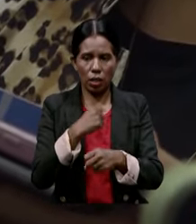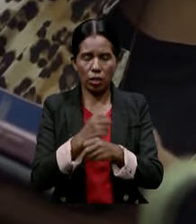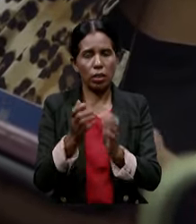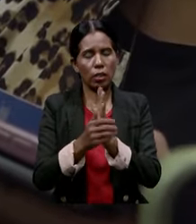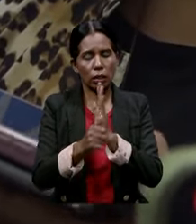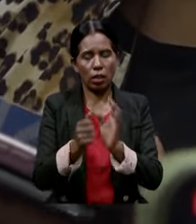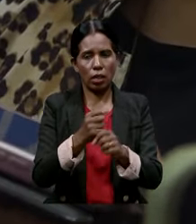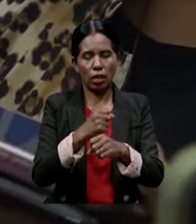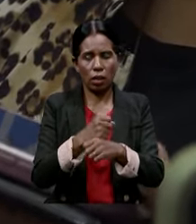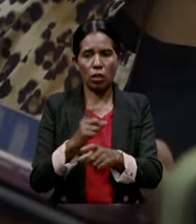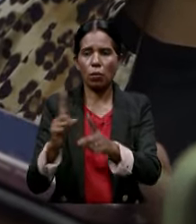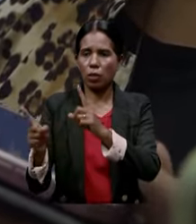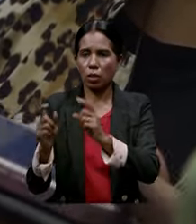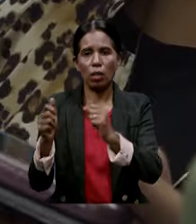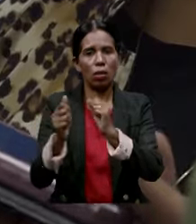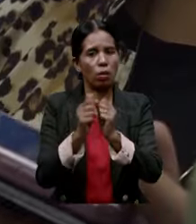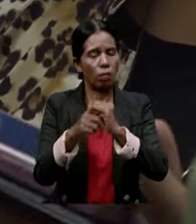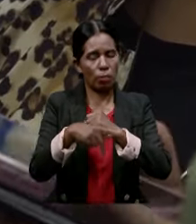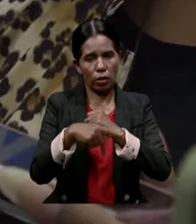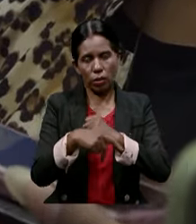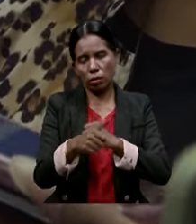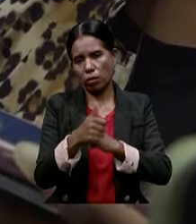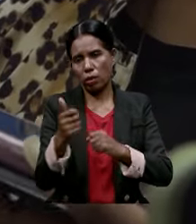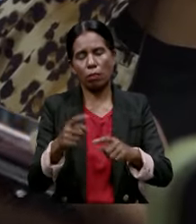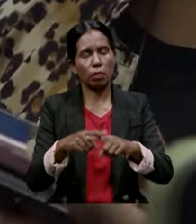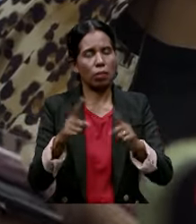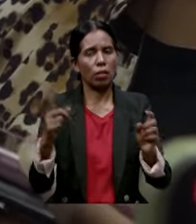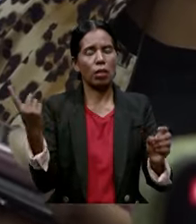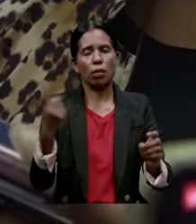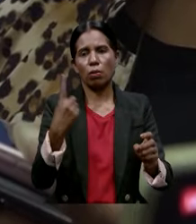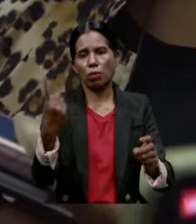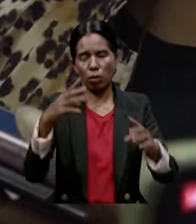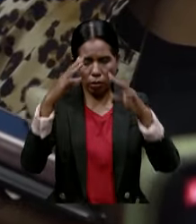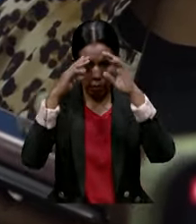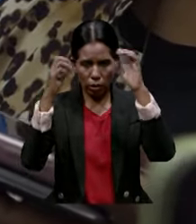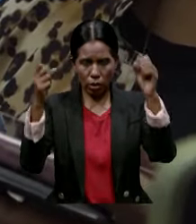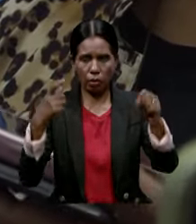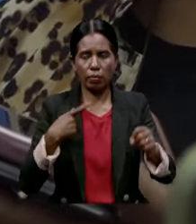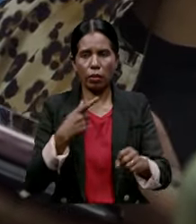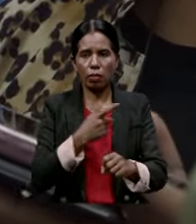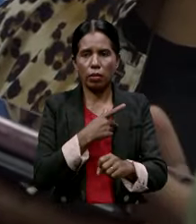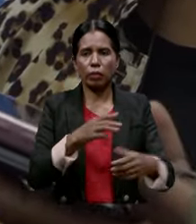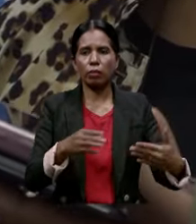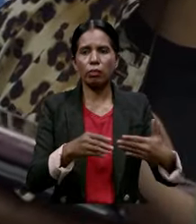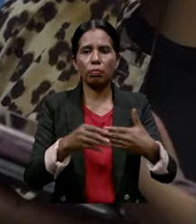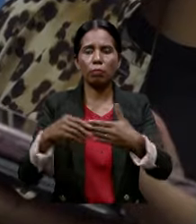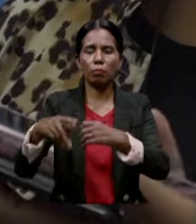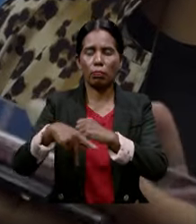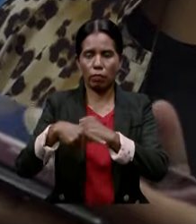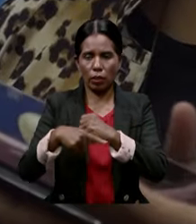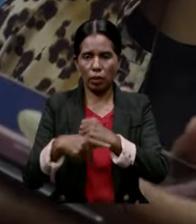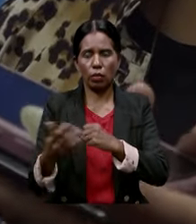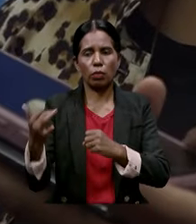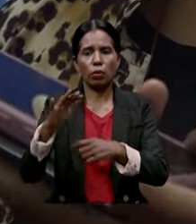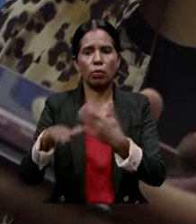ou bancada, assim, mas bem, Lolos deita presidente do Parlamento, né? Líder partidário, assim, o